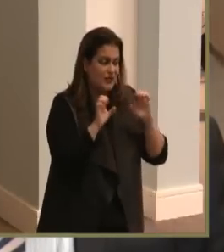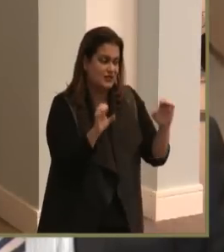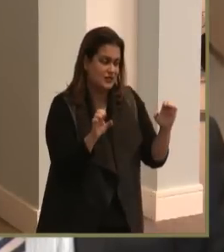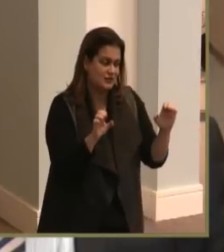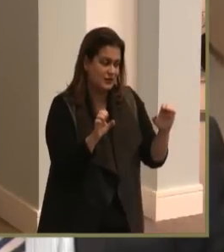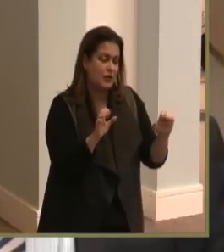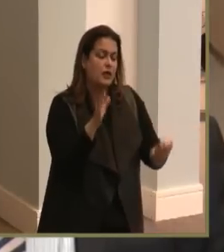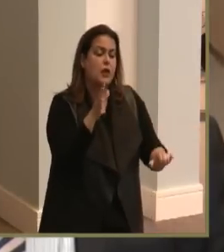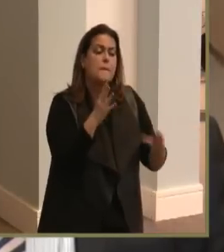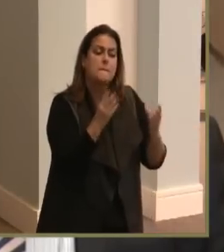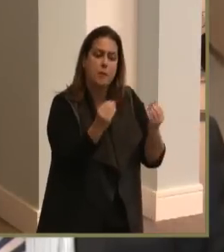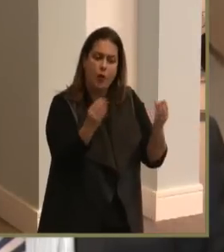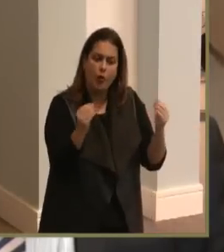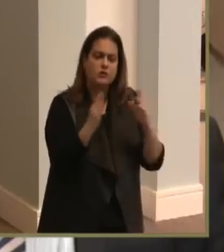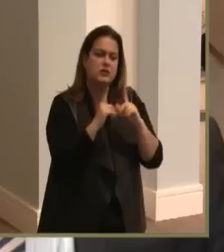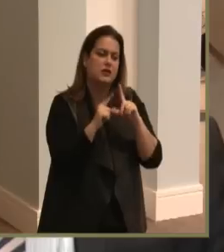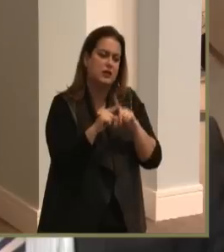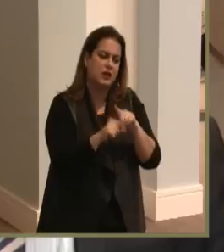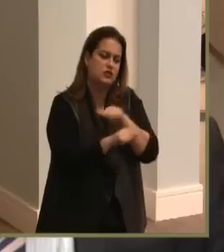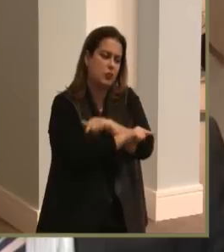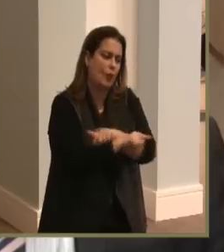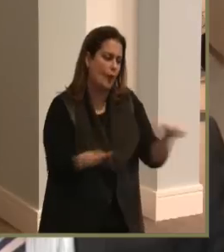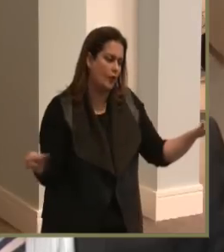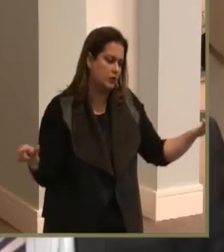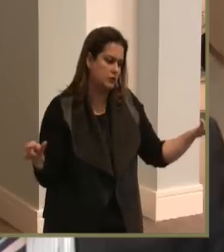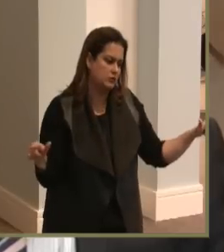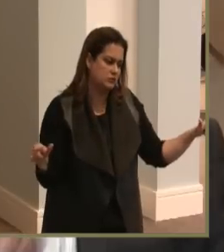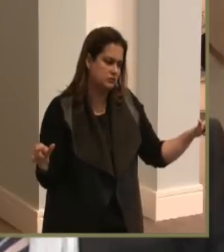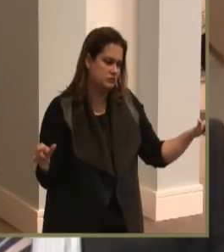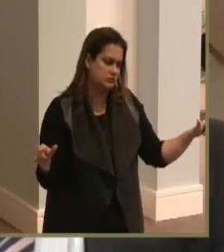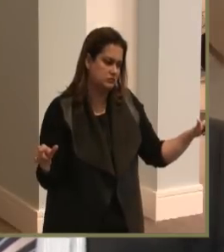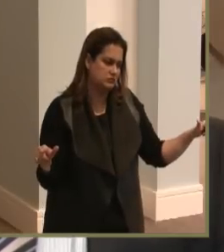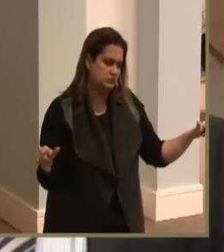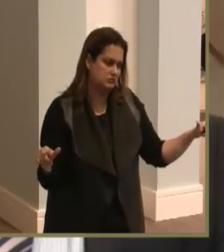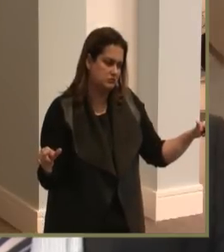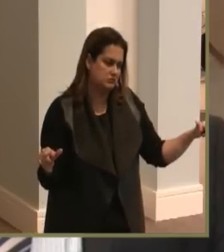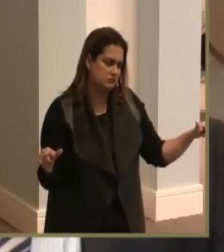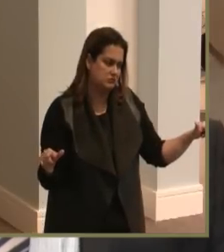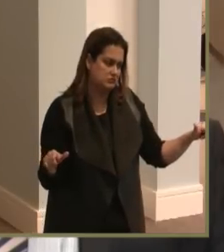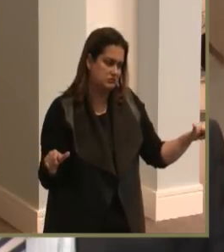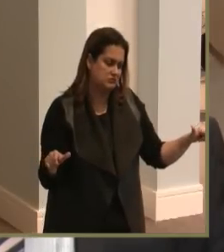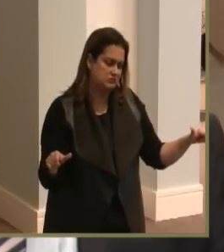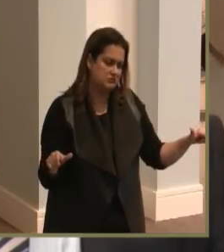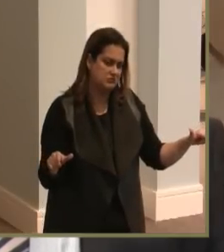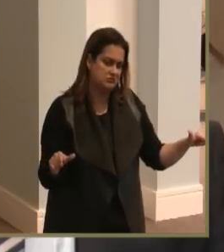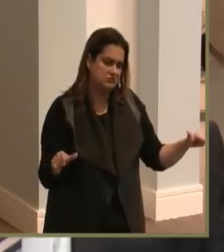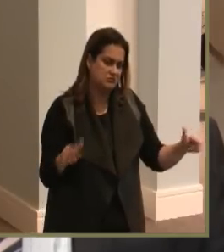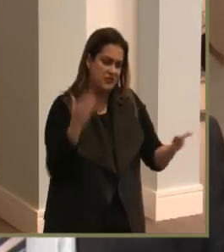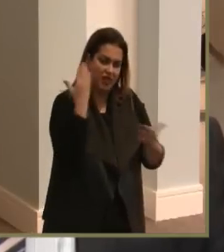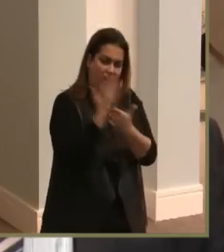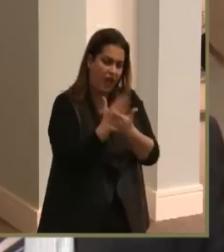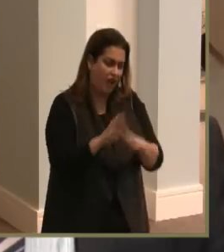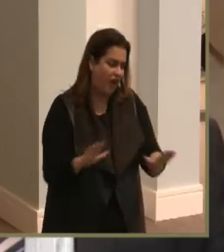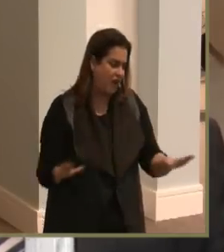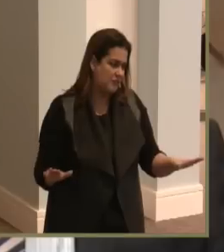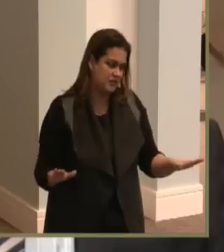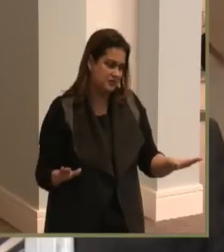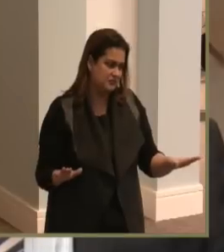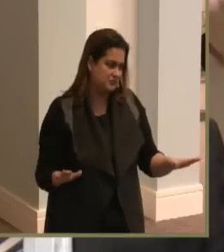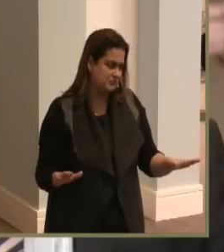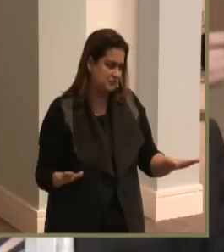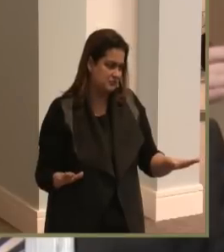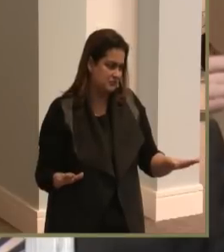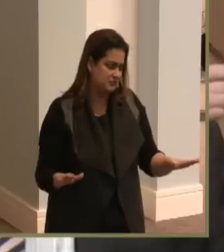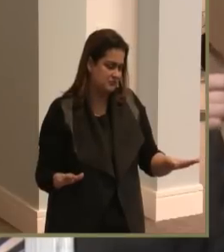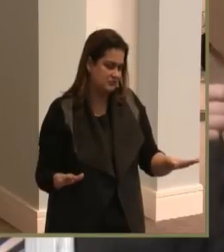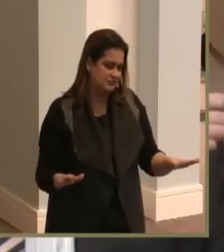possível que muitas igrejas se esvaziem e percam suas membresias para o Senhor na eternidade e os